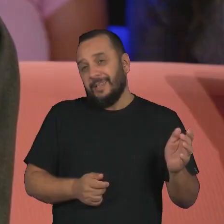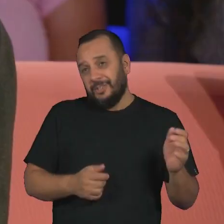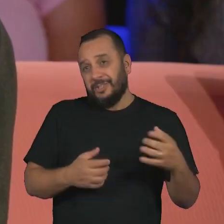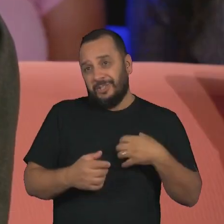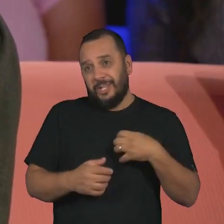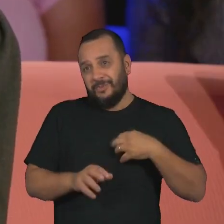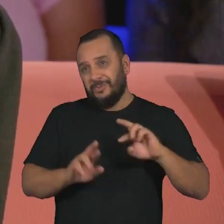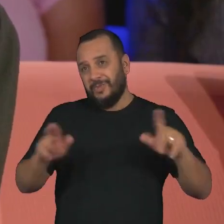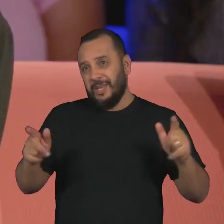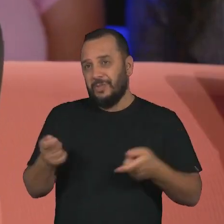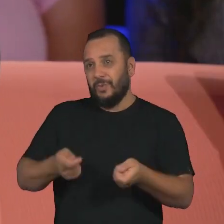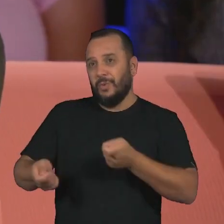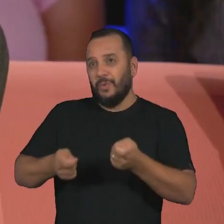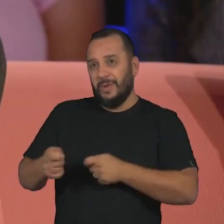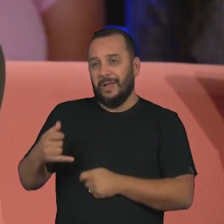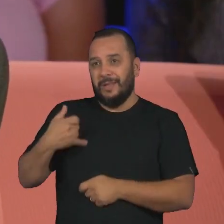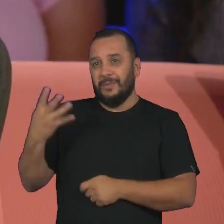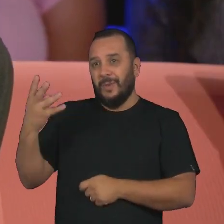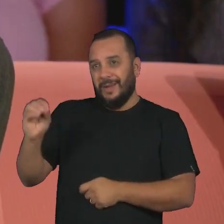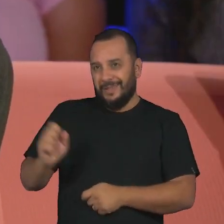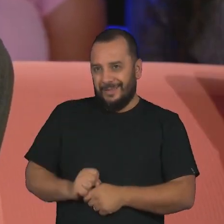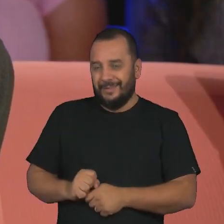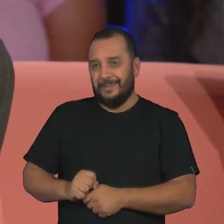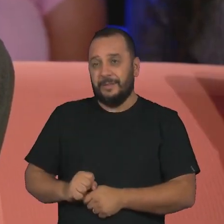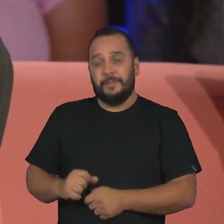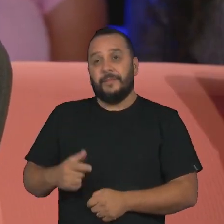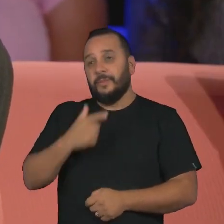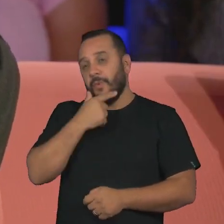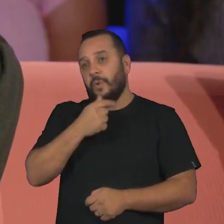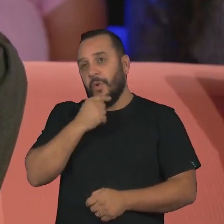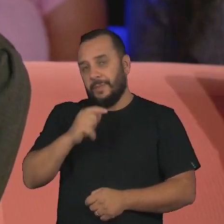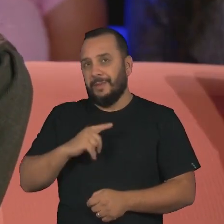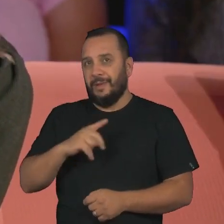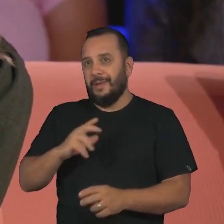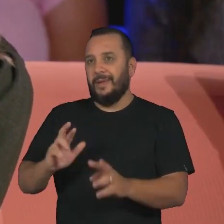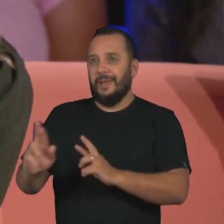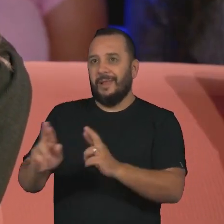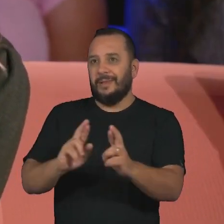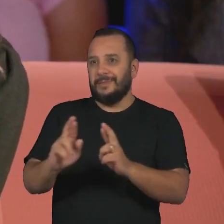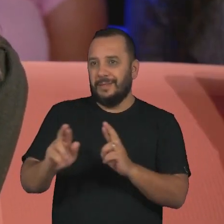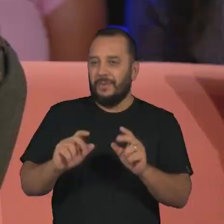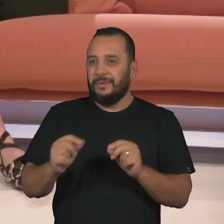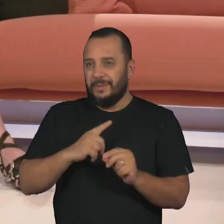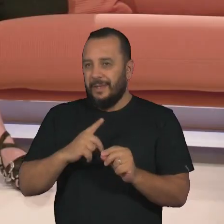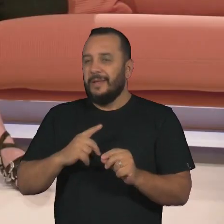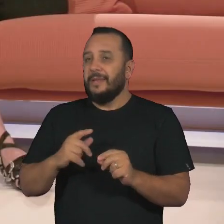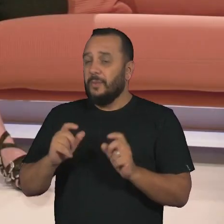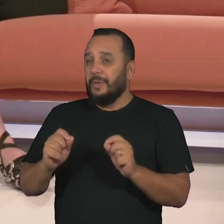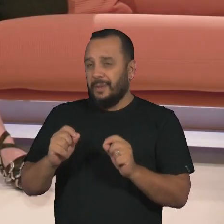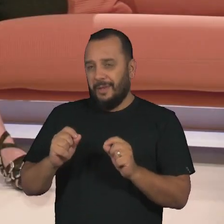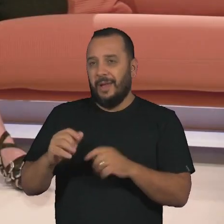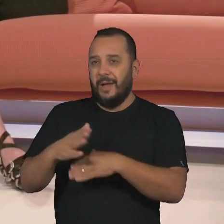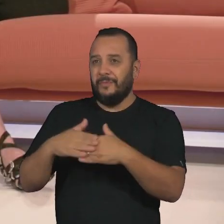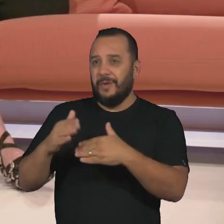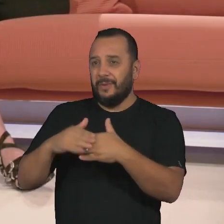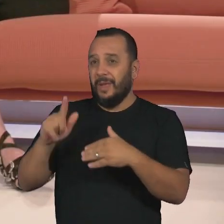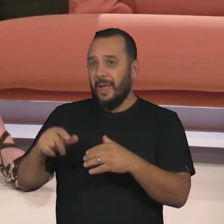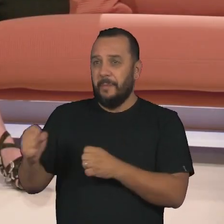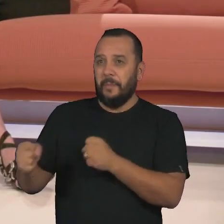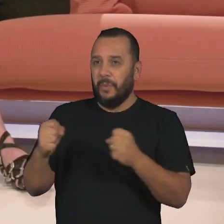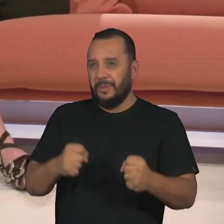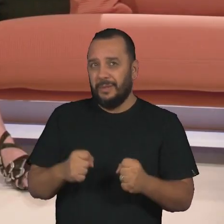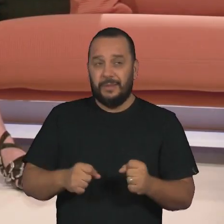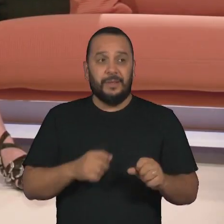Tem mais história ali, né? E o homem tem uma relação com o afeto que é do poder. Isso é uma Porque formação. foi educado errado,